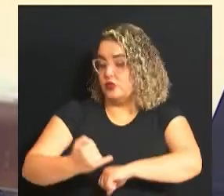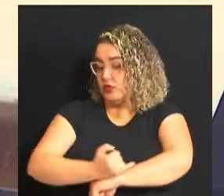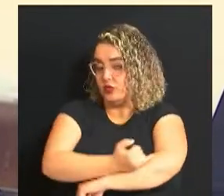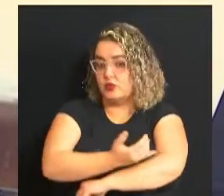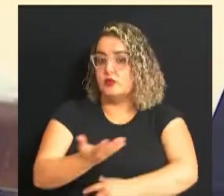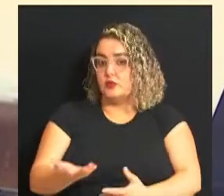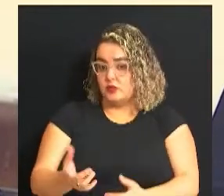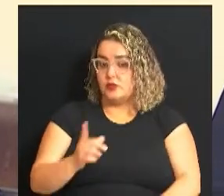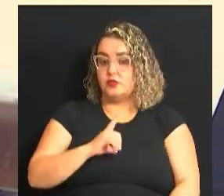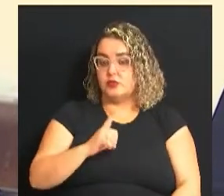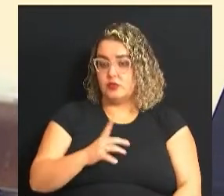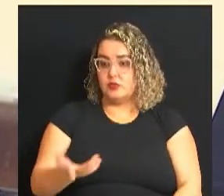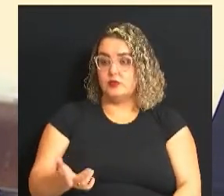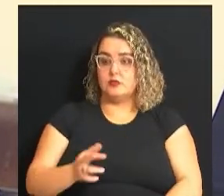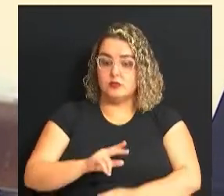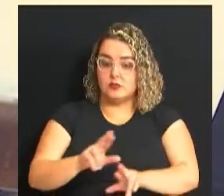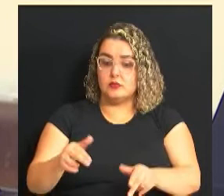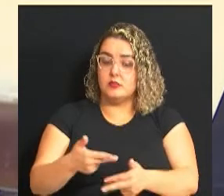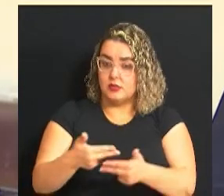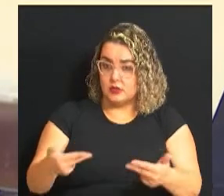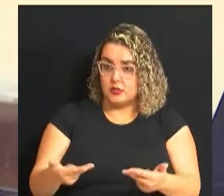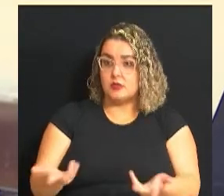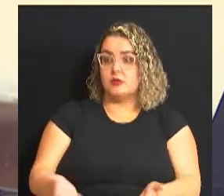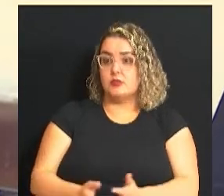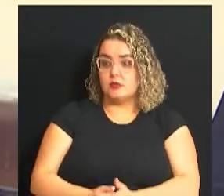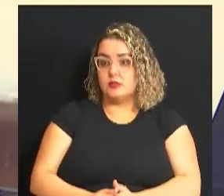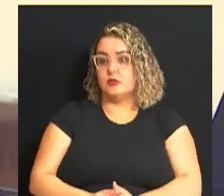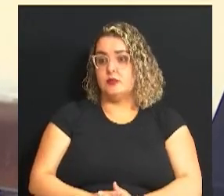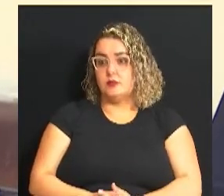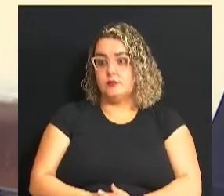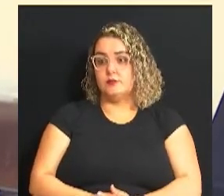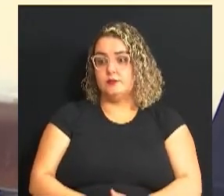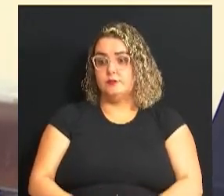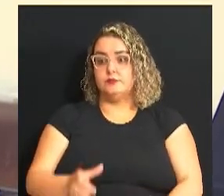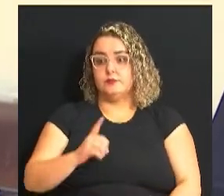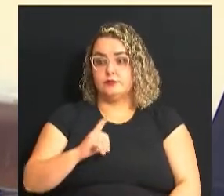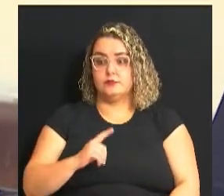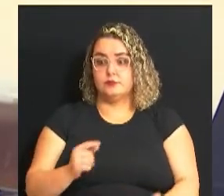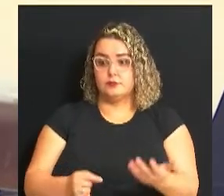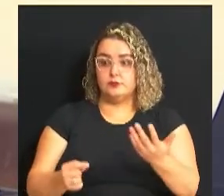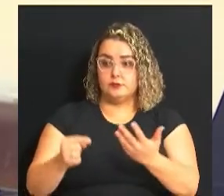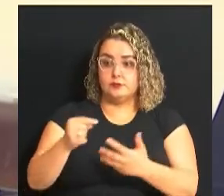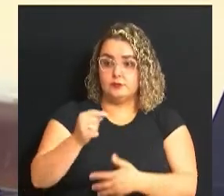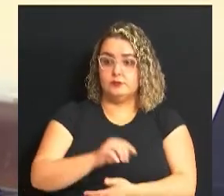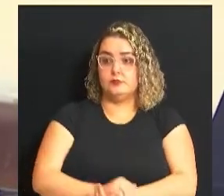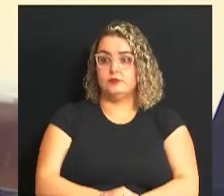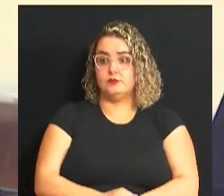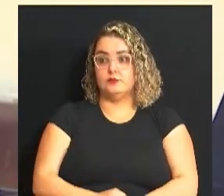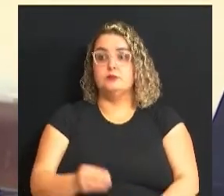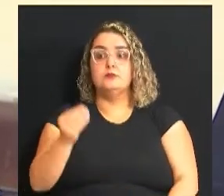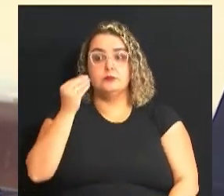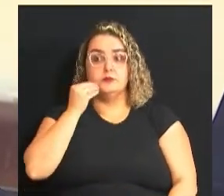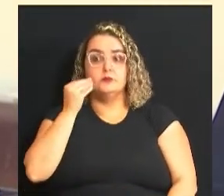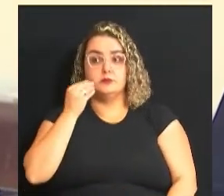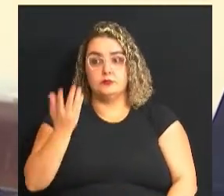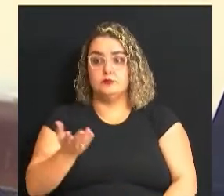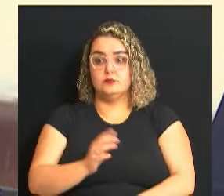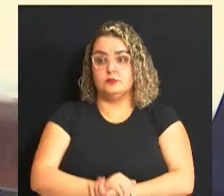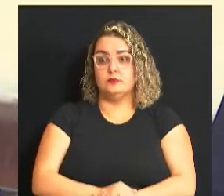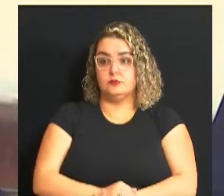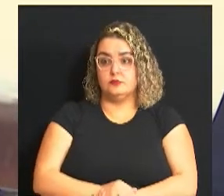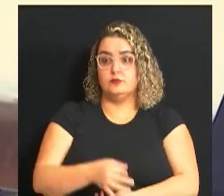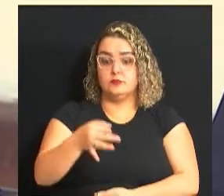né? Enfim, então a gente tem uma questão aqui de tentar acertar